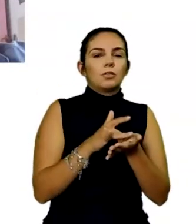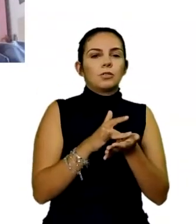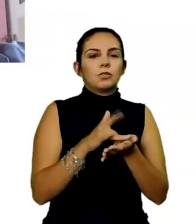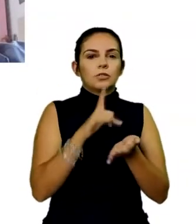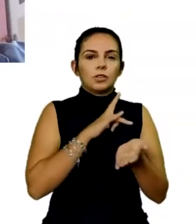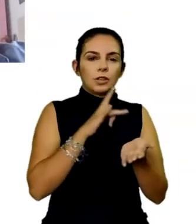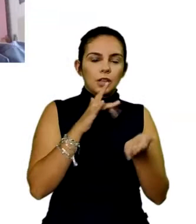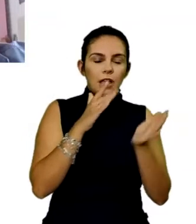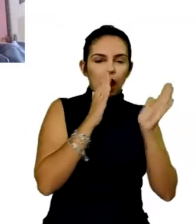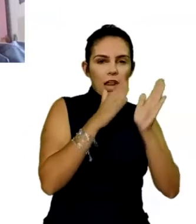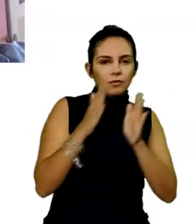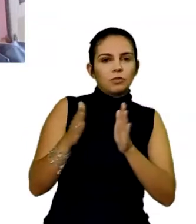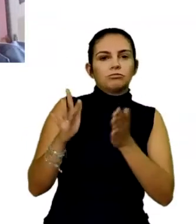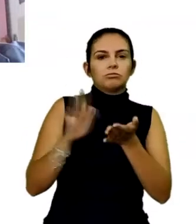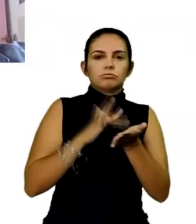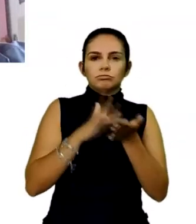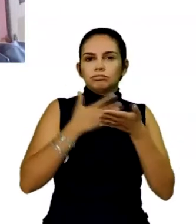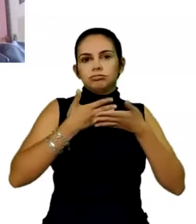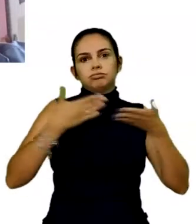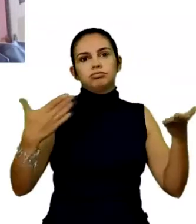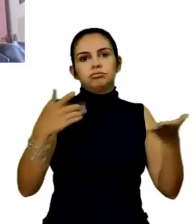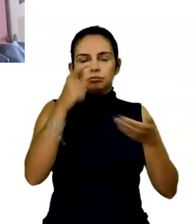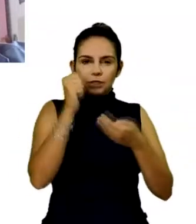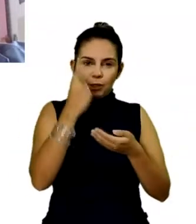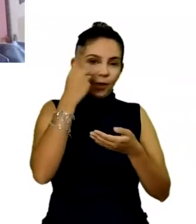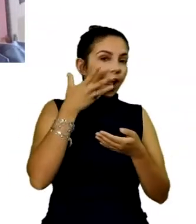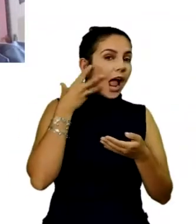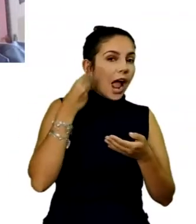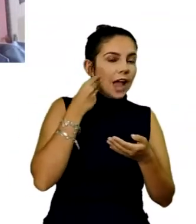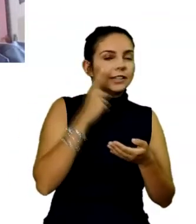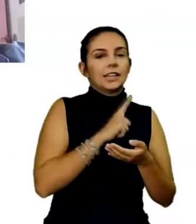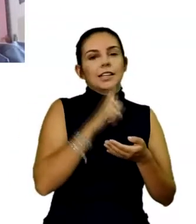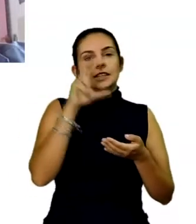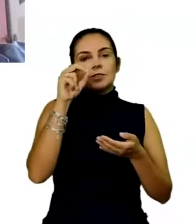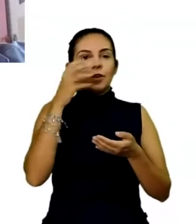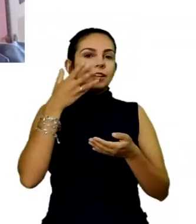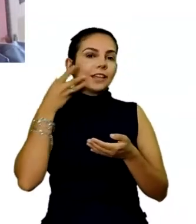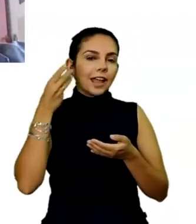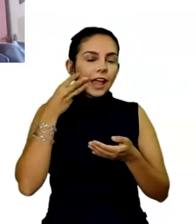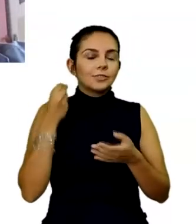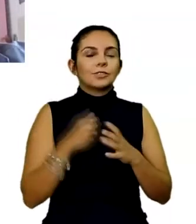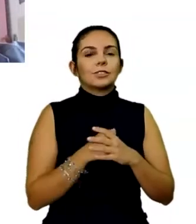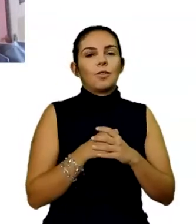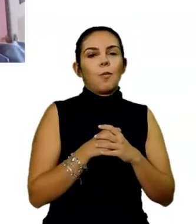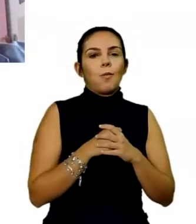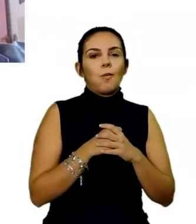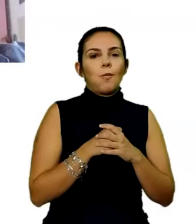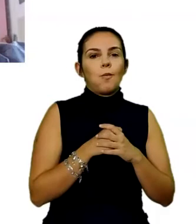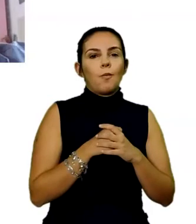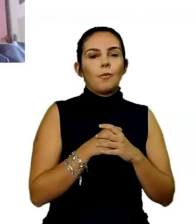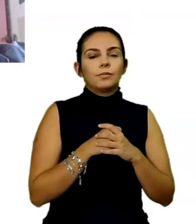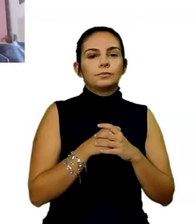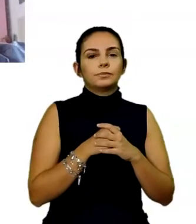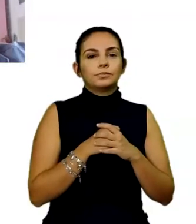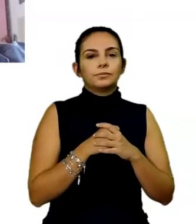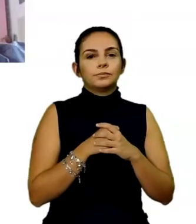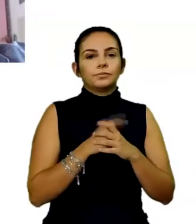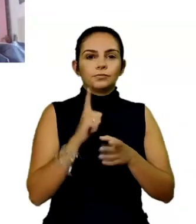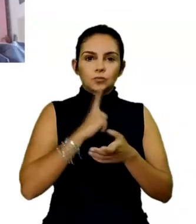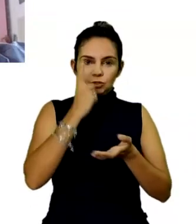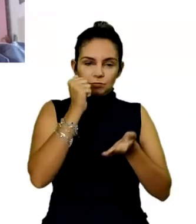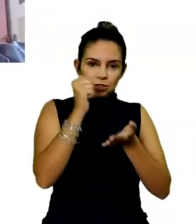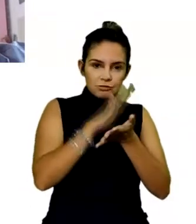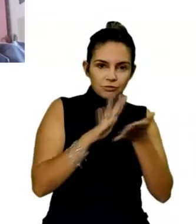digital imenso. Por exemplo, você quer um gato, a gente tem 50 gatos. Então, ela, por exemplo, tem